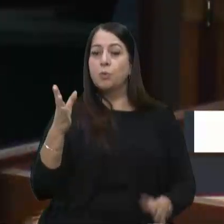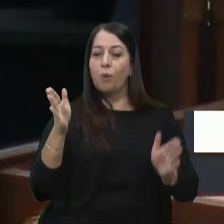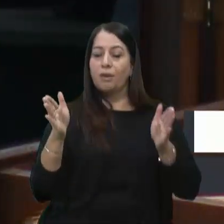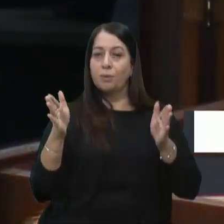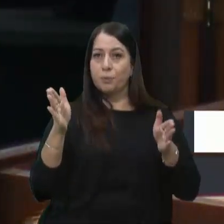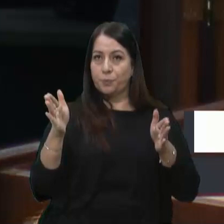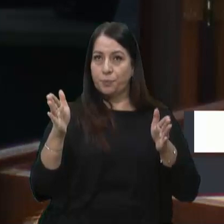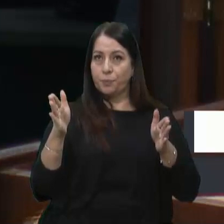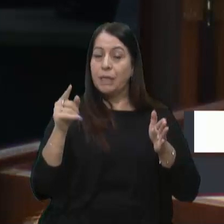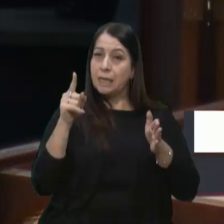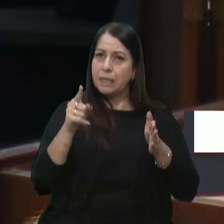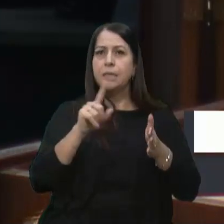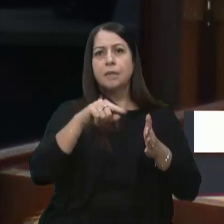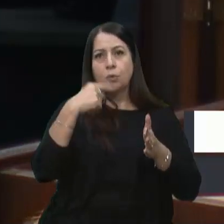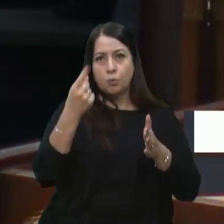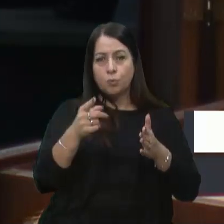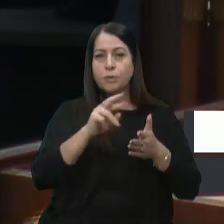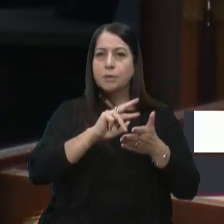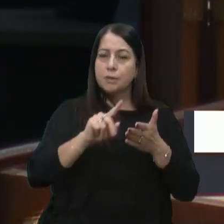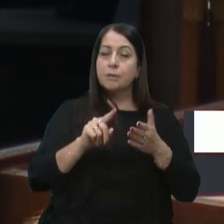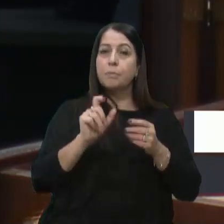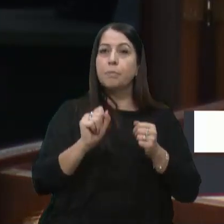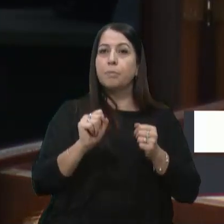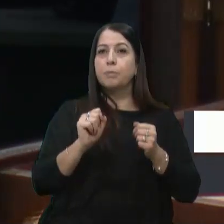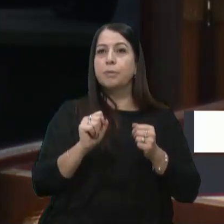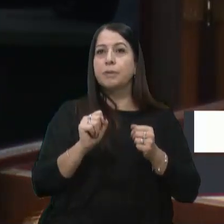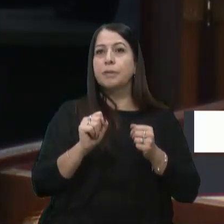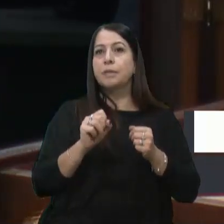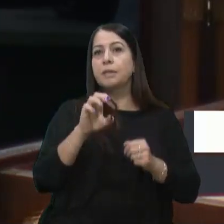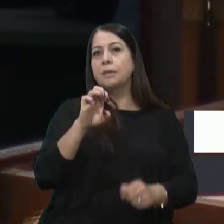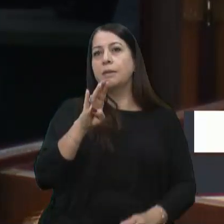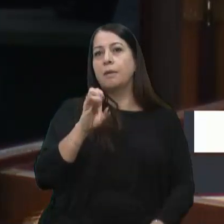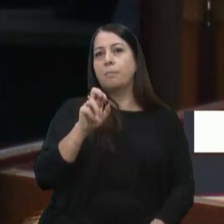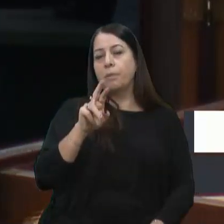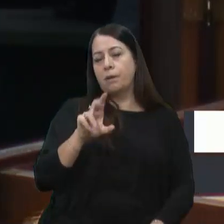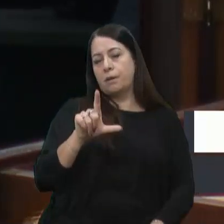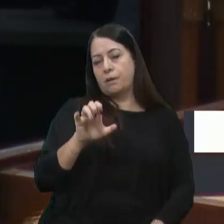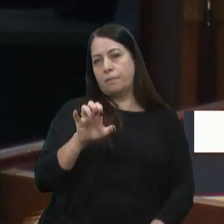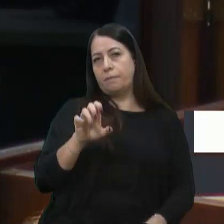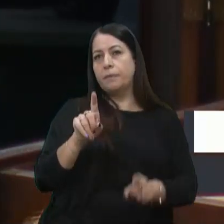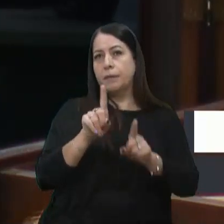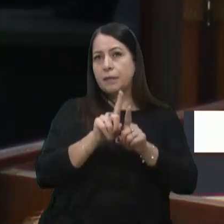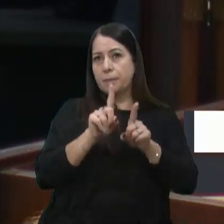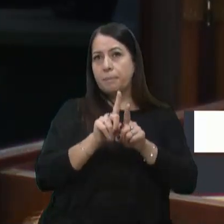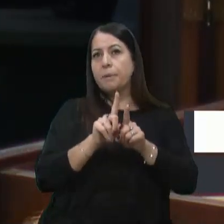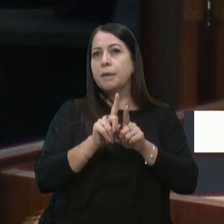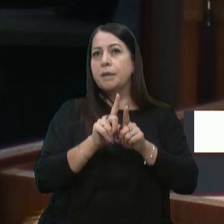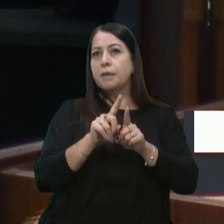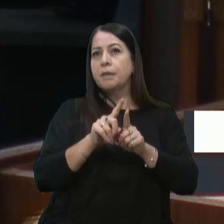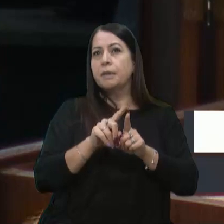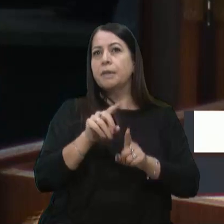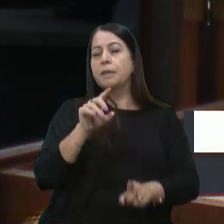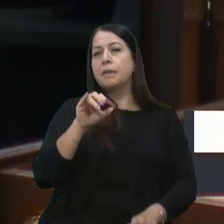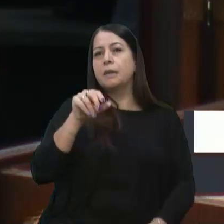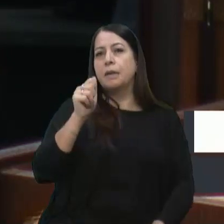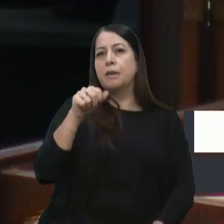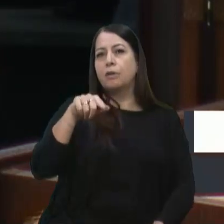1954. Entre elas, nós podemos citar Metalúrgica Eberle, estabelecimento de Ângelo